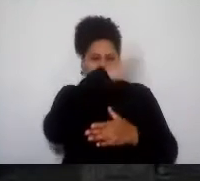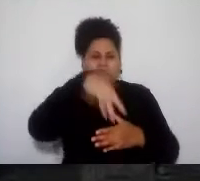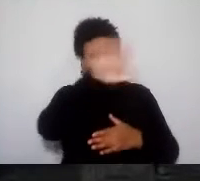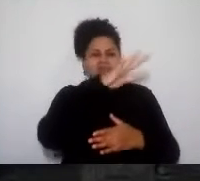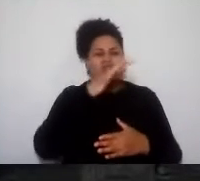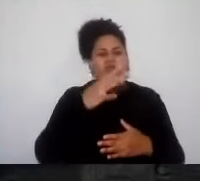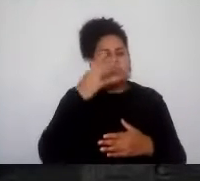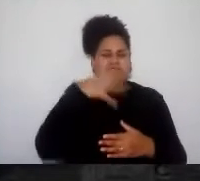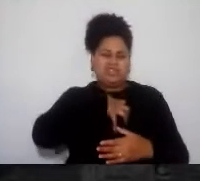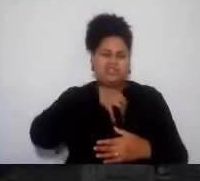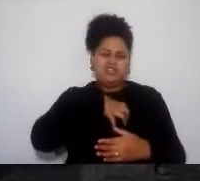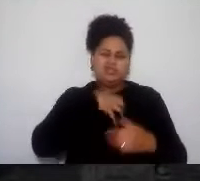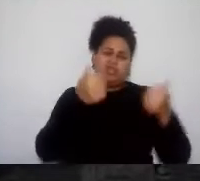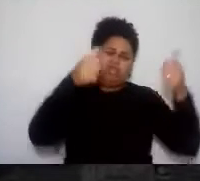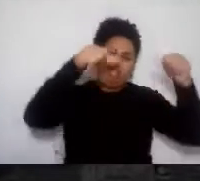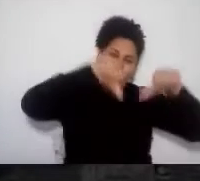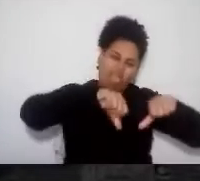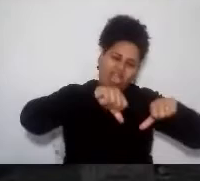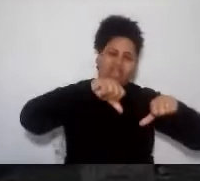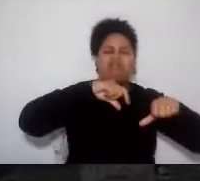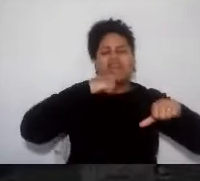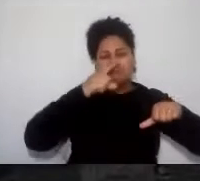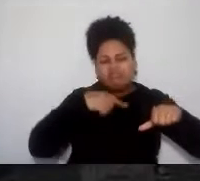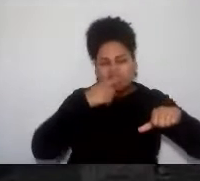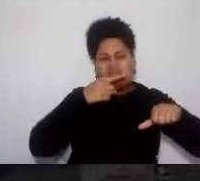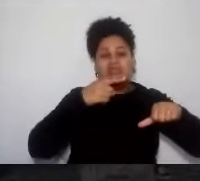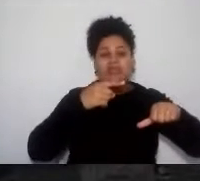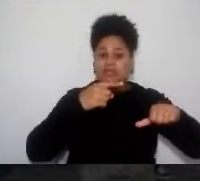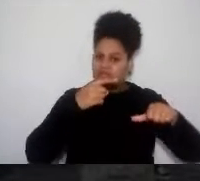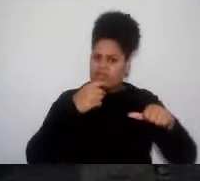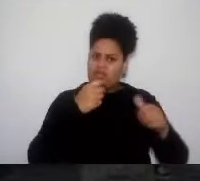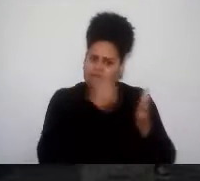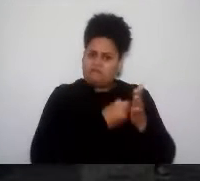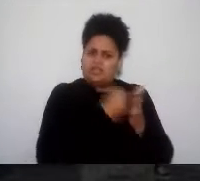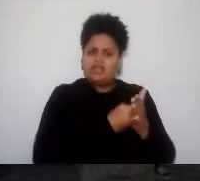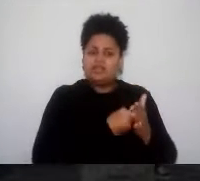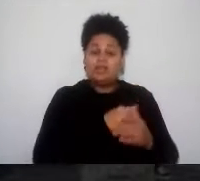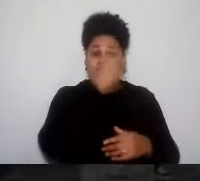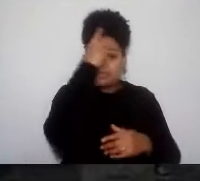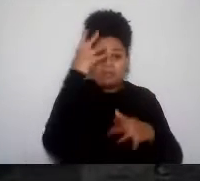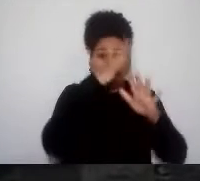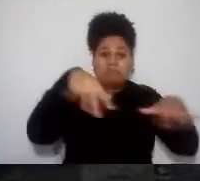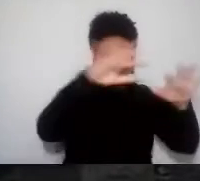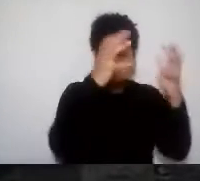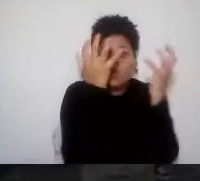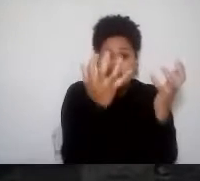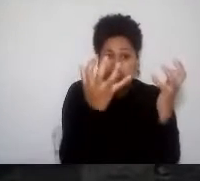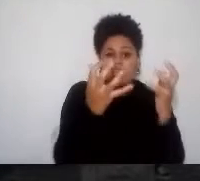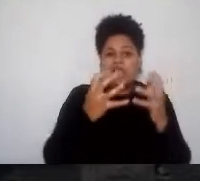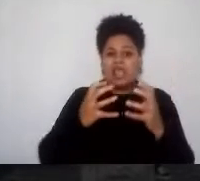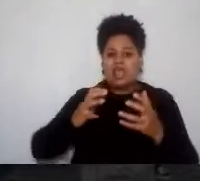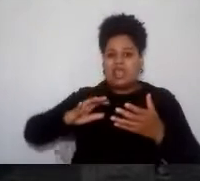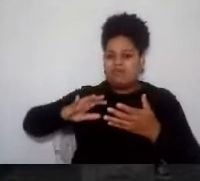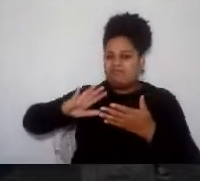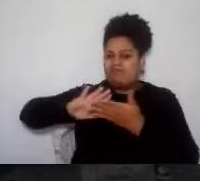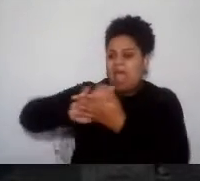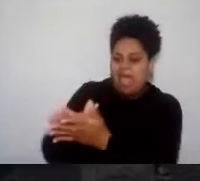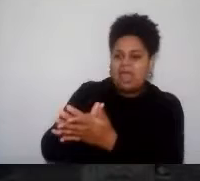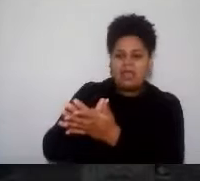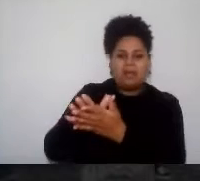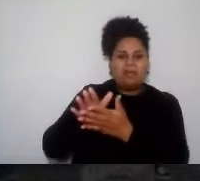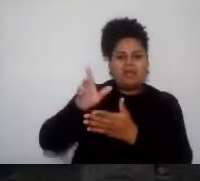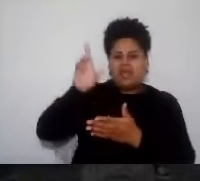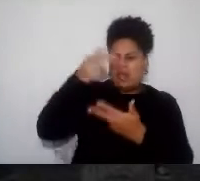enfrentamento àqueles que querem acabar com os direitos dos trabalhadores, não só nas suas convenções coletivas, nos